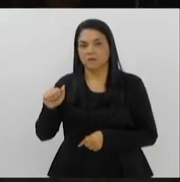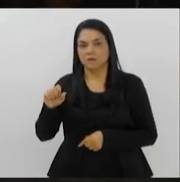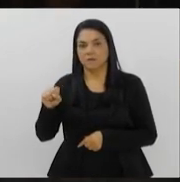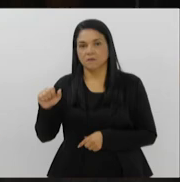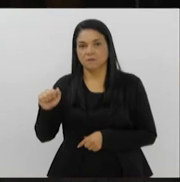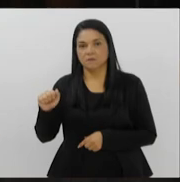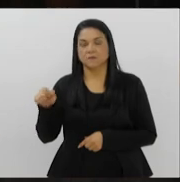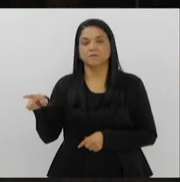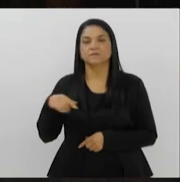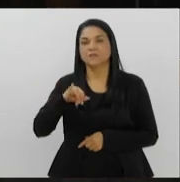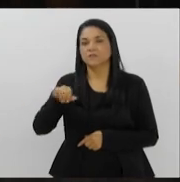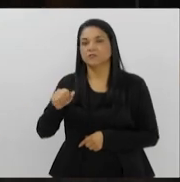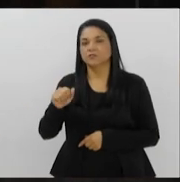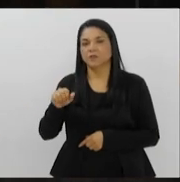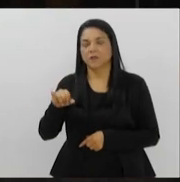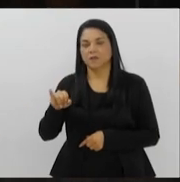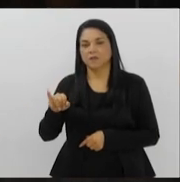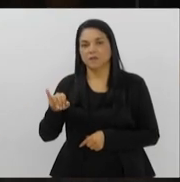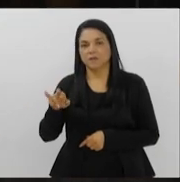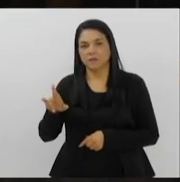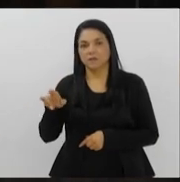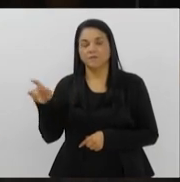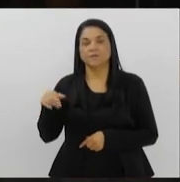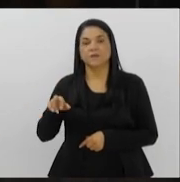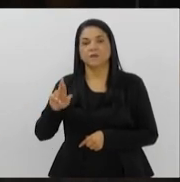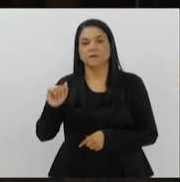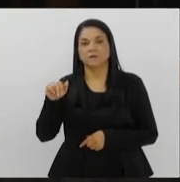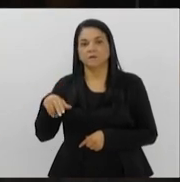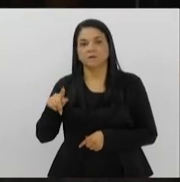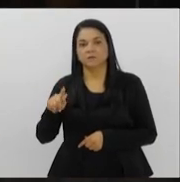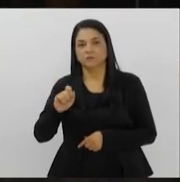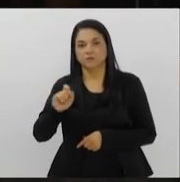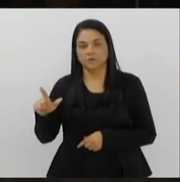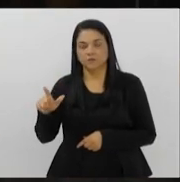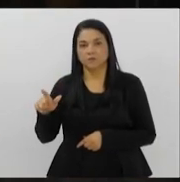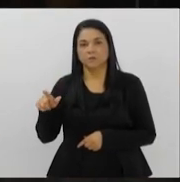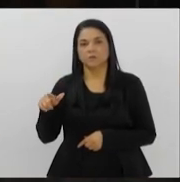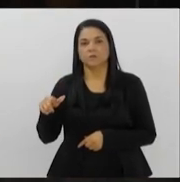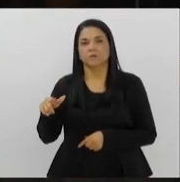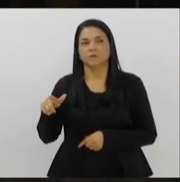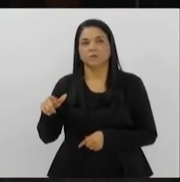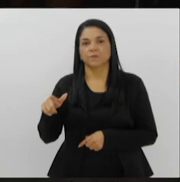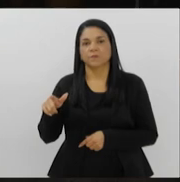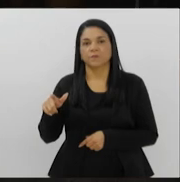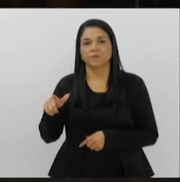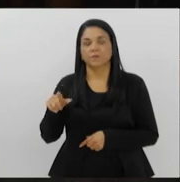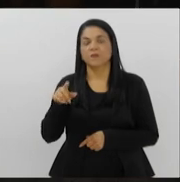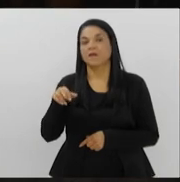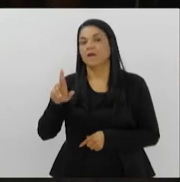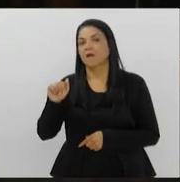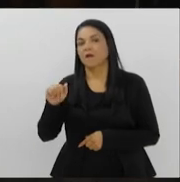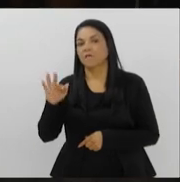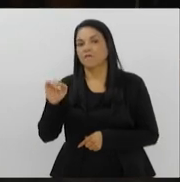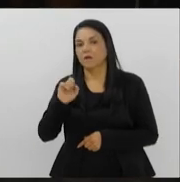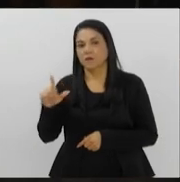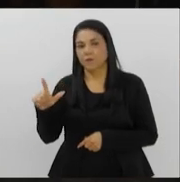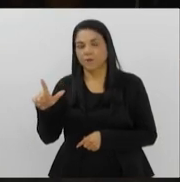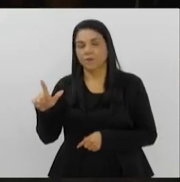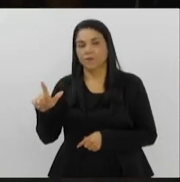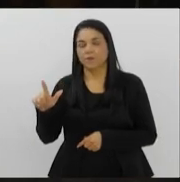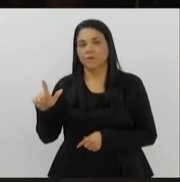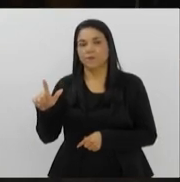Jair Bittencourt, o Rangel, o Rafael Nóbrega